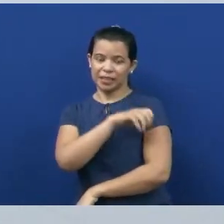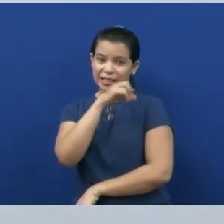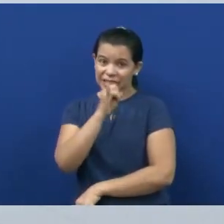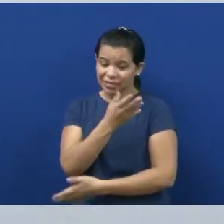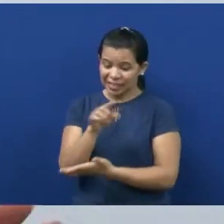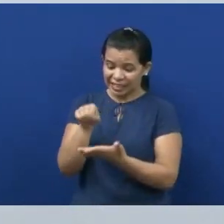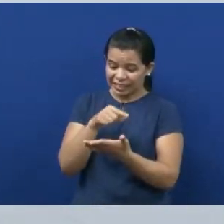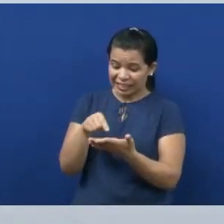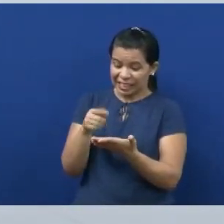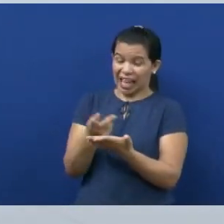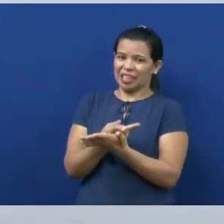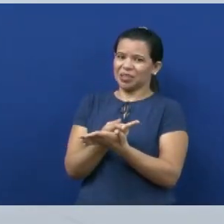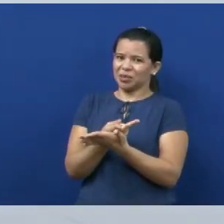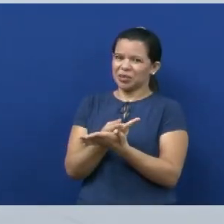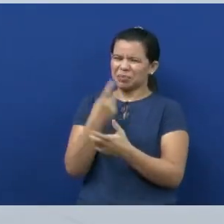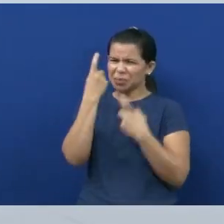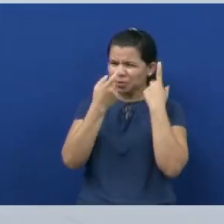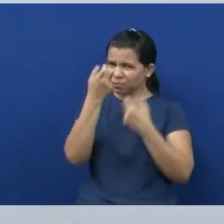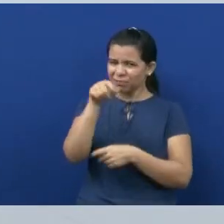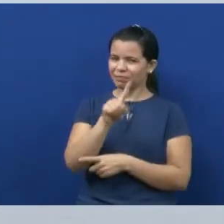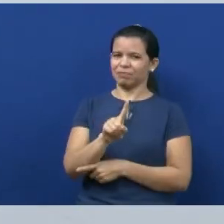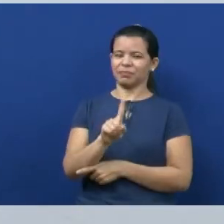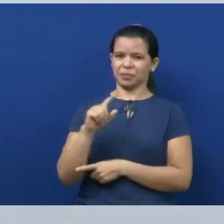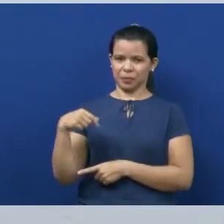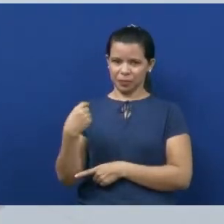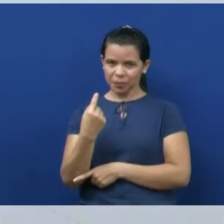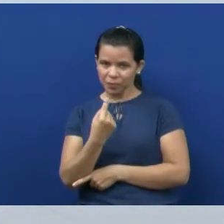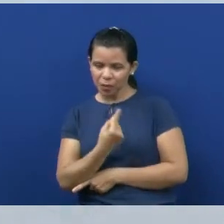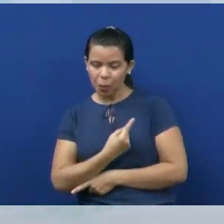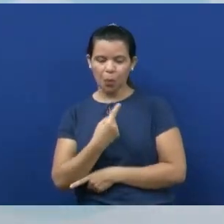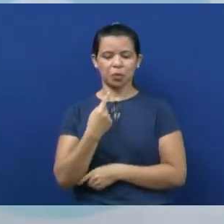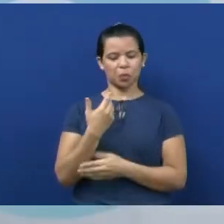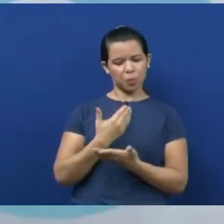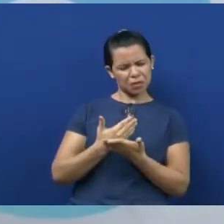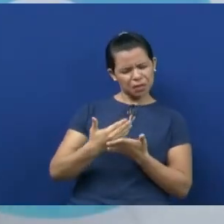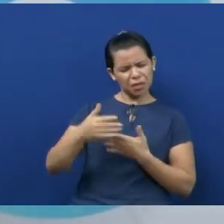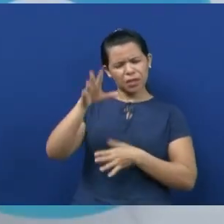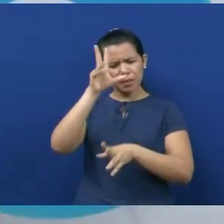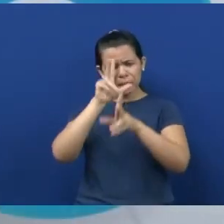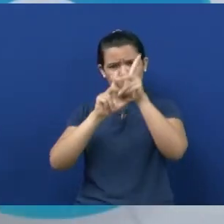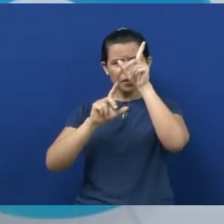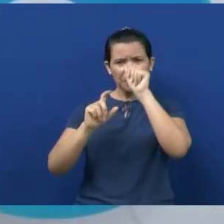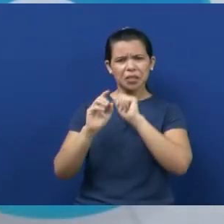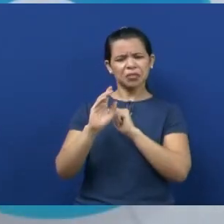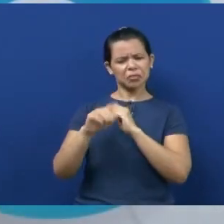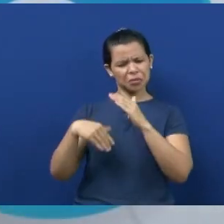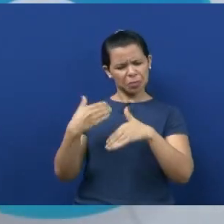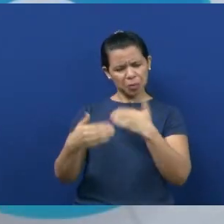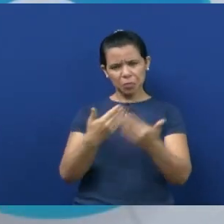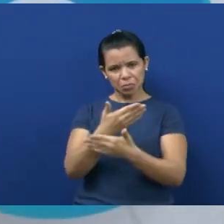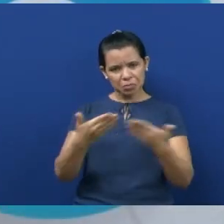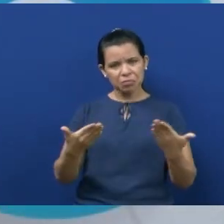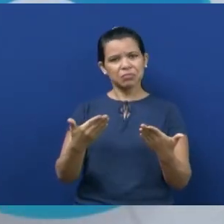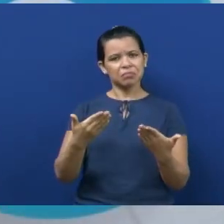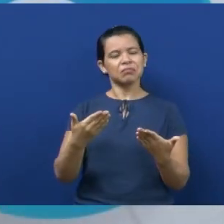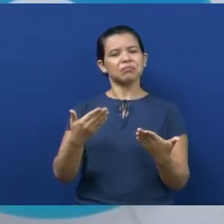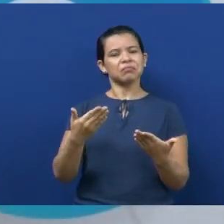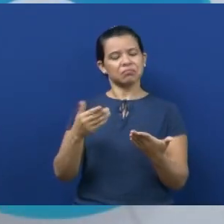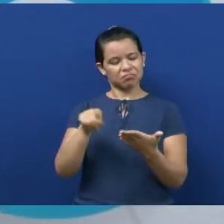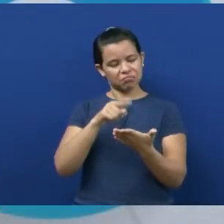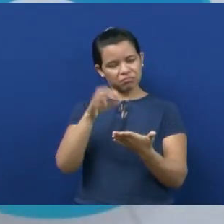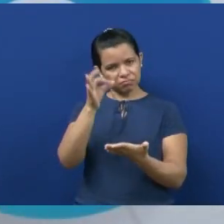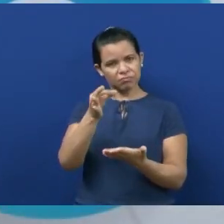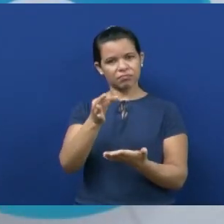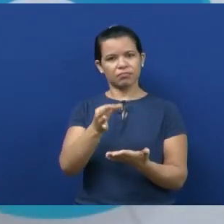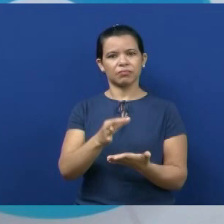neste momento, não se preocupe, né? Nós estamos aqui aprendendo e nas próximas, com certeza, você irá estudar. Então